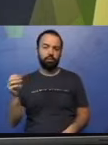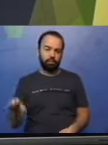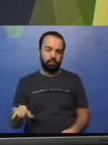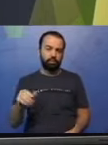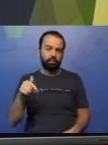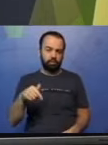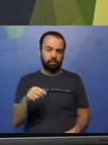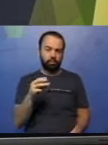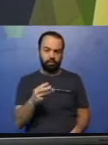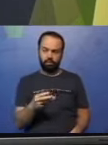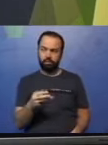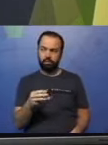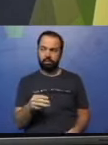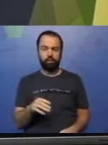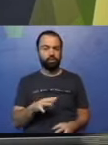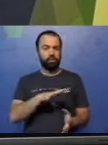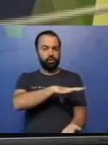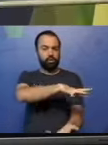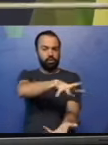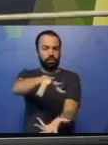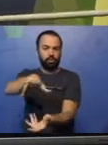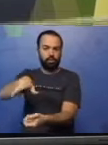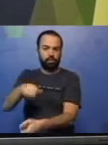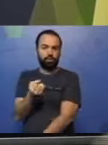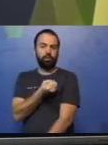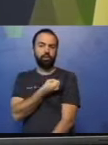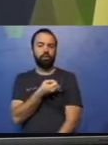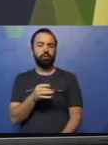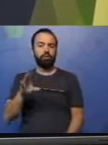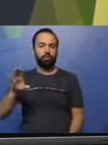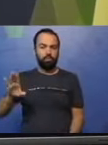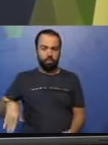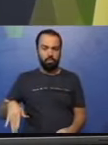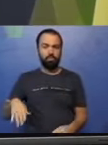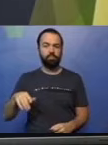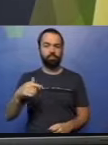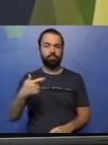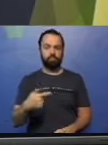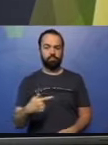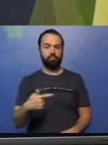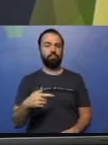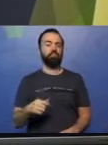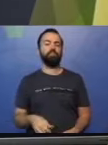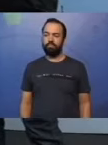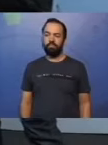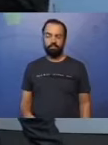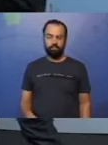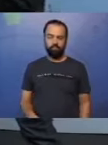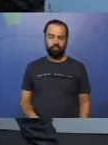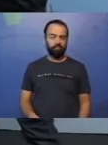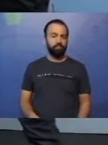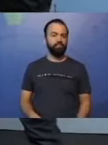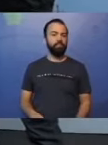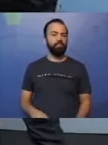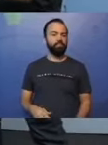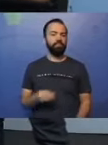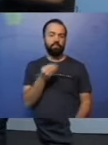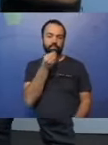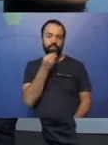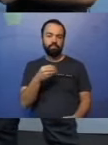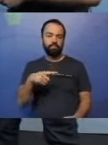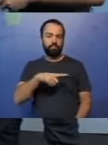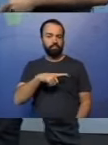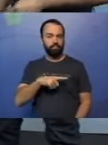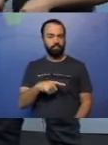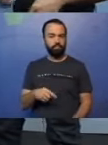3. Todos são menores que 7. A chance